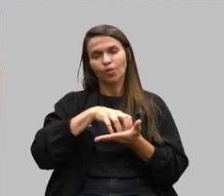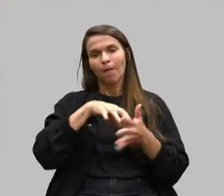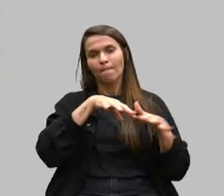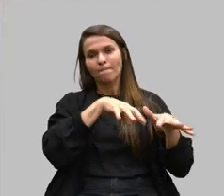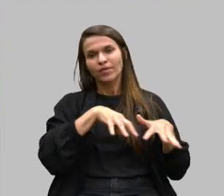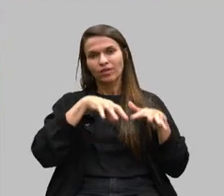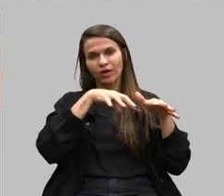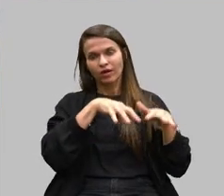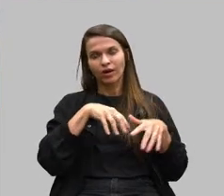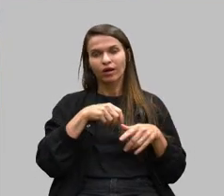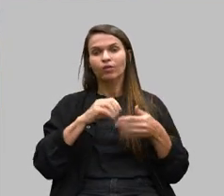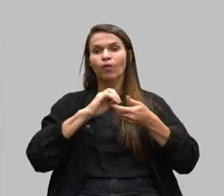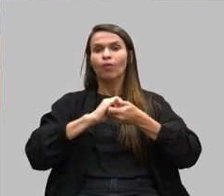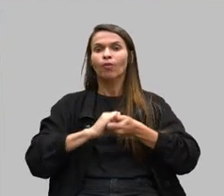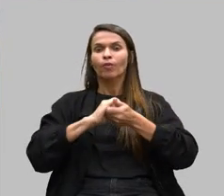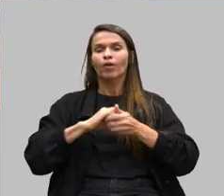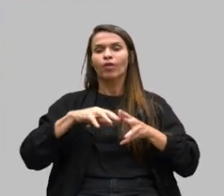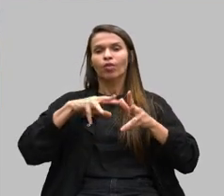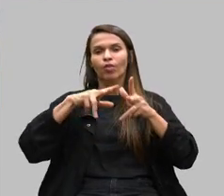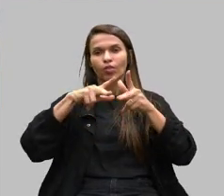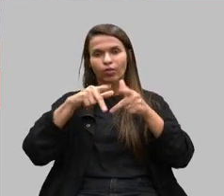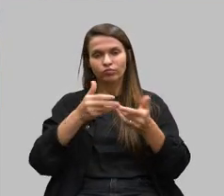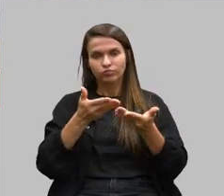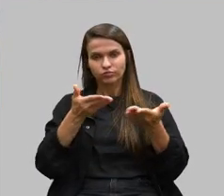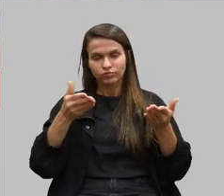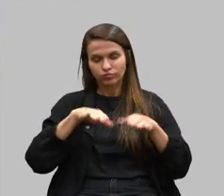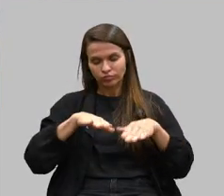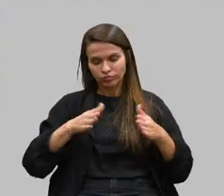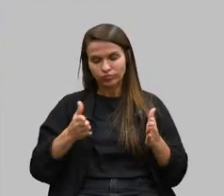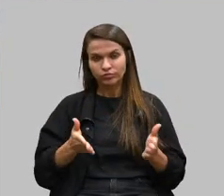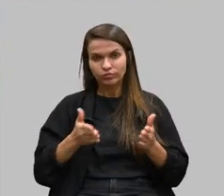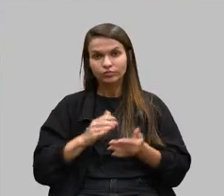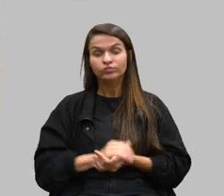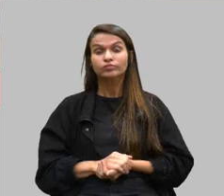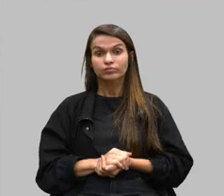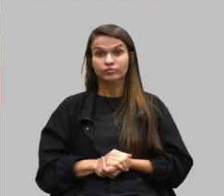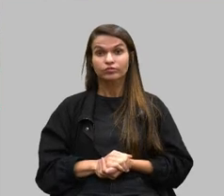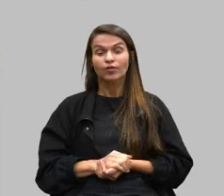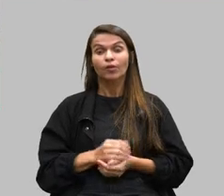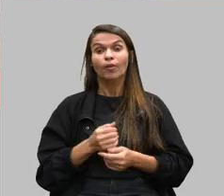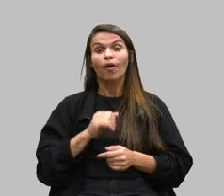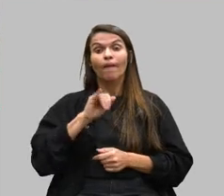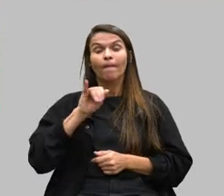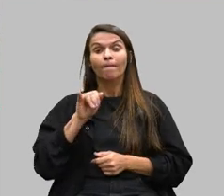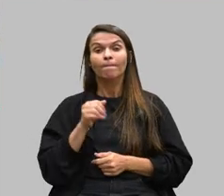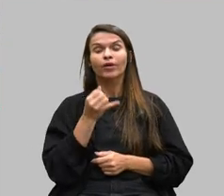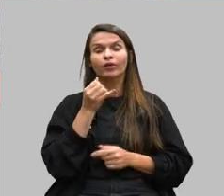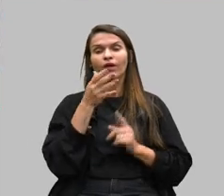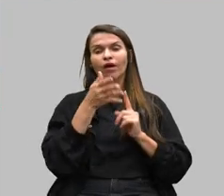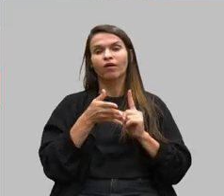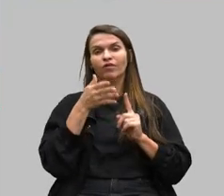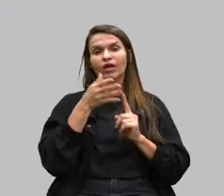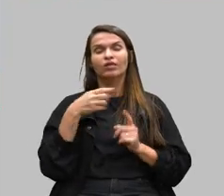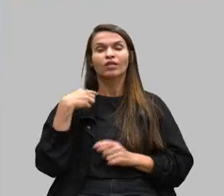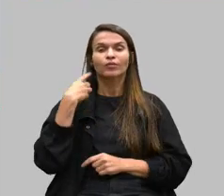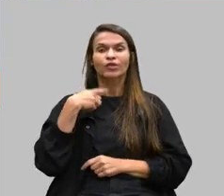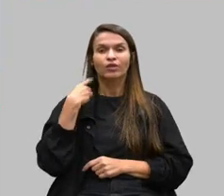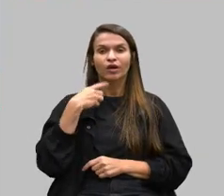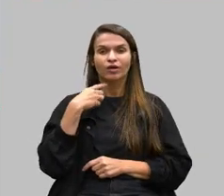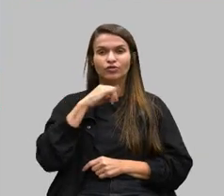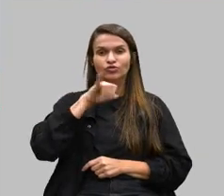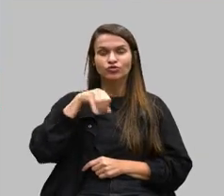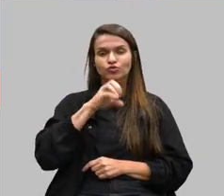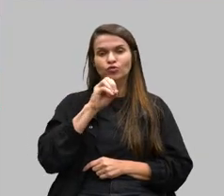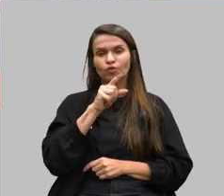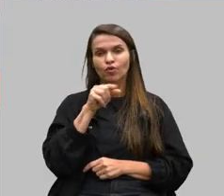cumprimento seu nome a todos né aqui essa mesa eu tenho que pegar um gancho aqui na fala do nosso Deputado João Leite